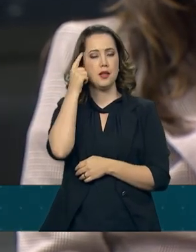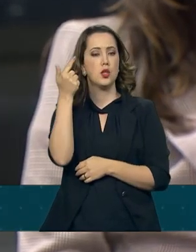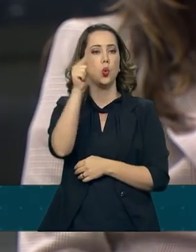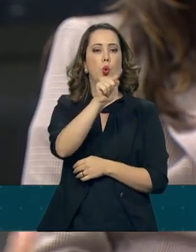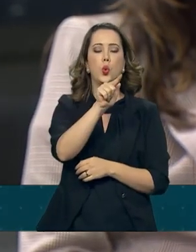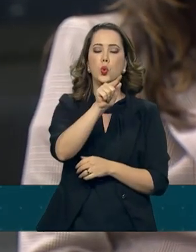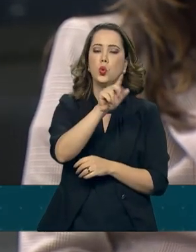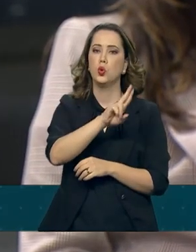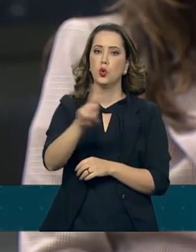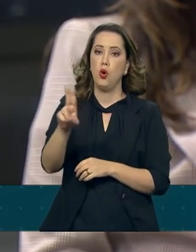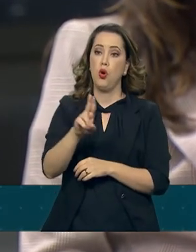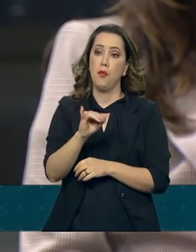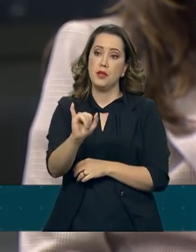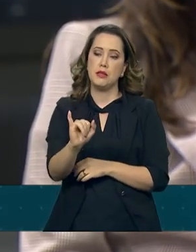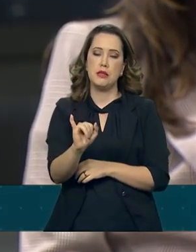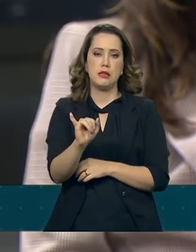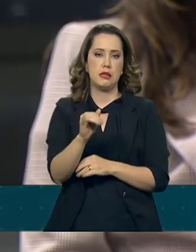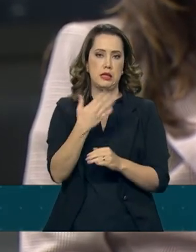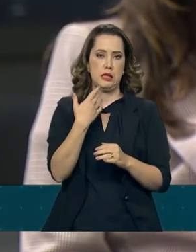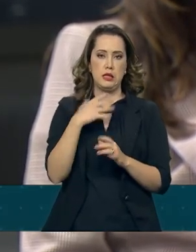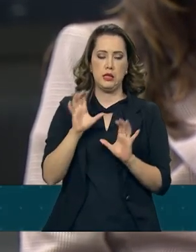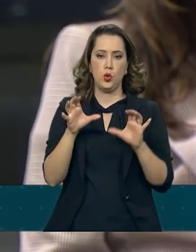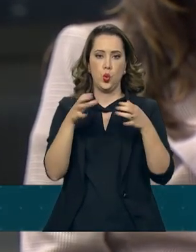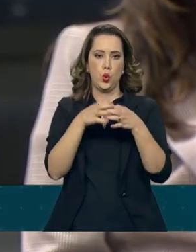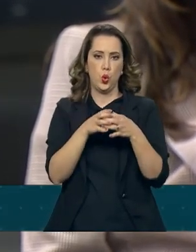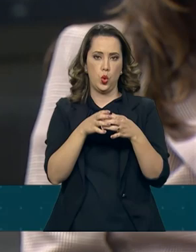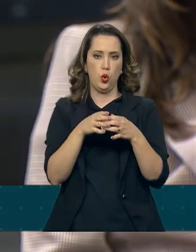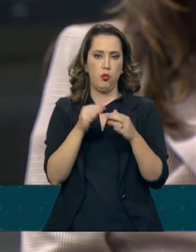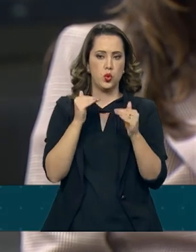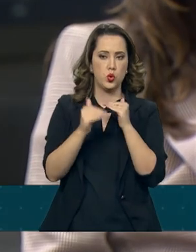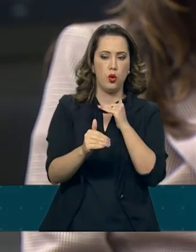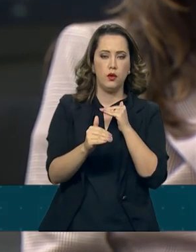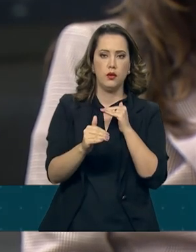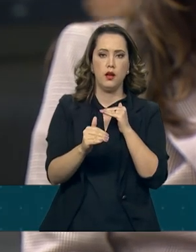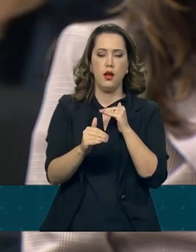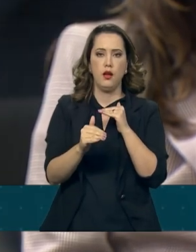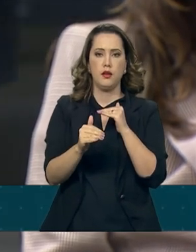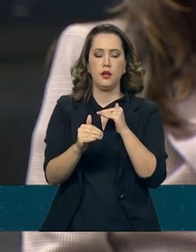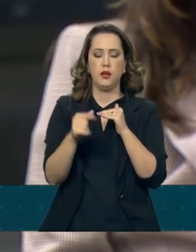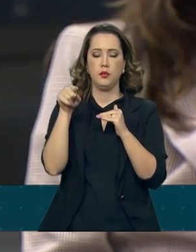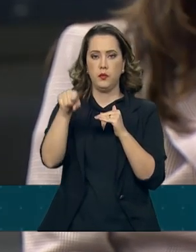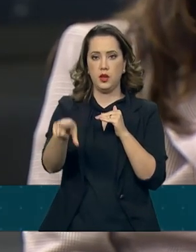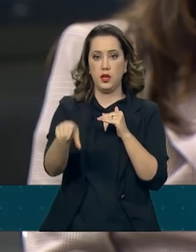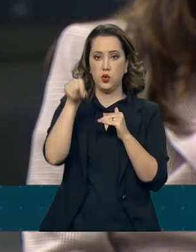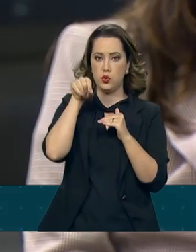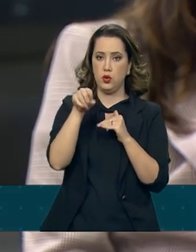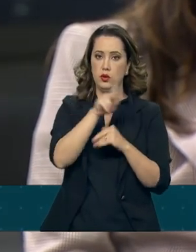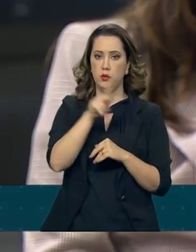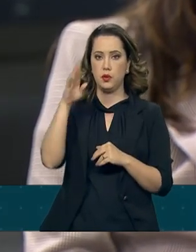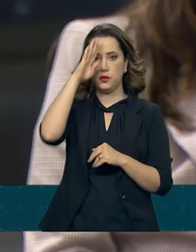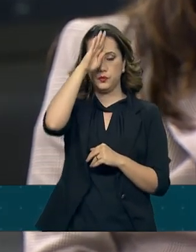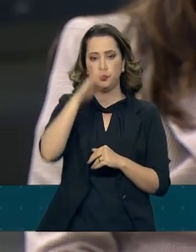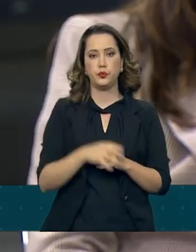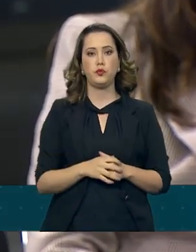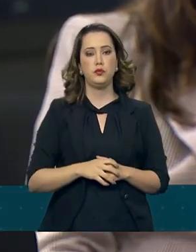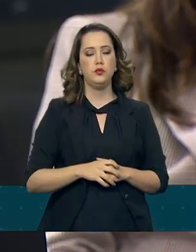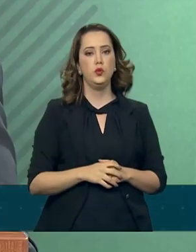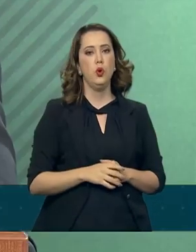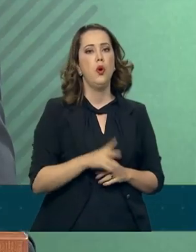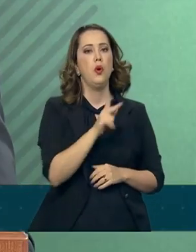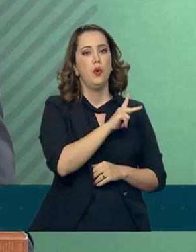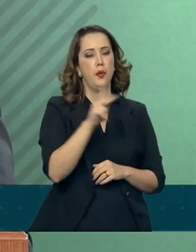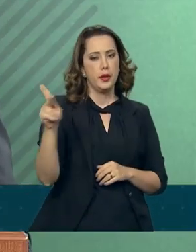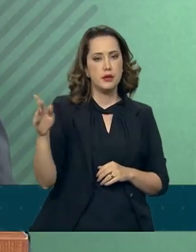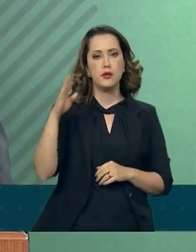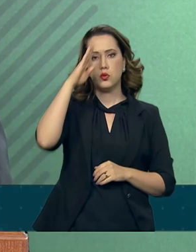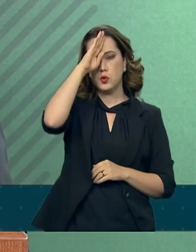de o eduardo não ser aceito pelos senadores não não penso em um outro nome o presidente não conversou ainda com os